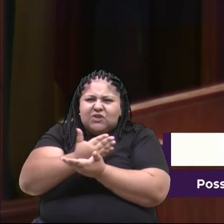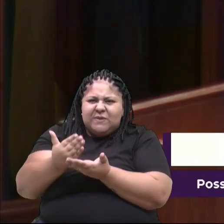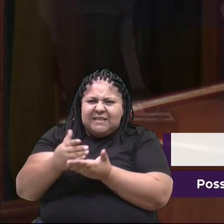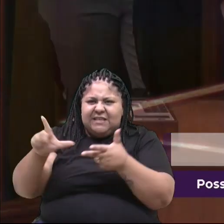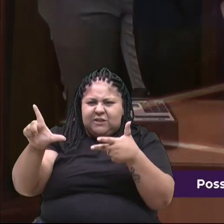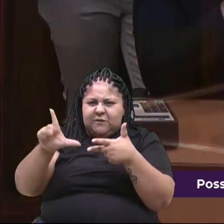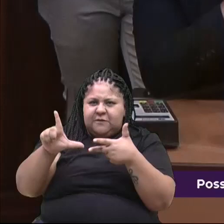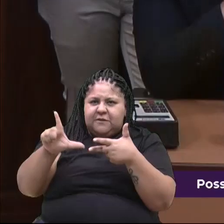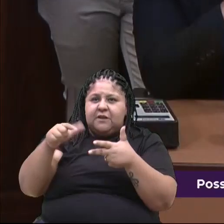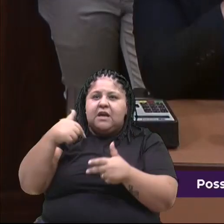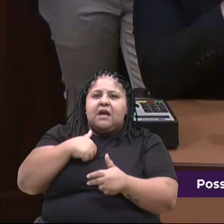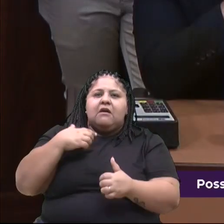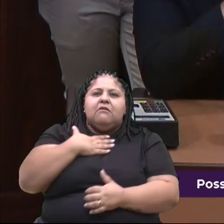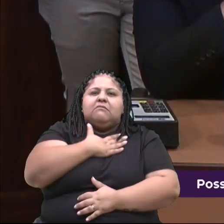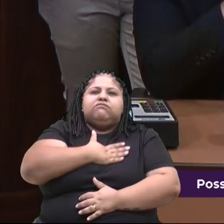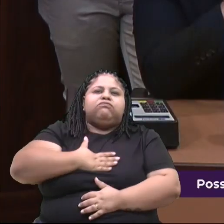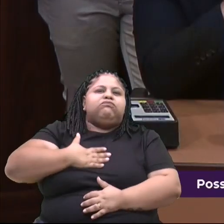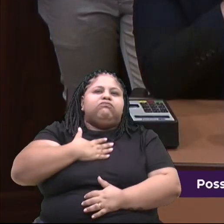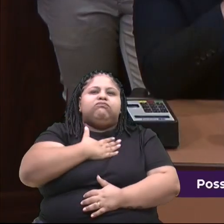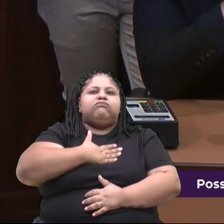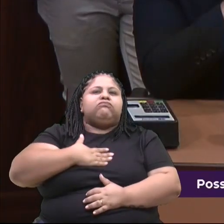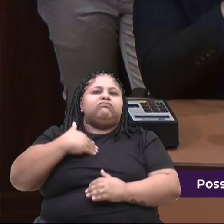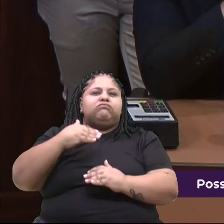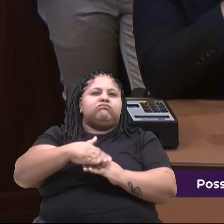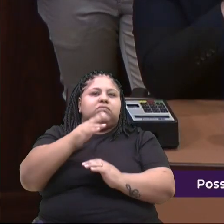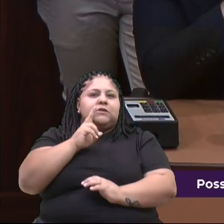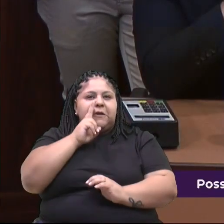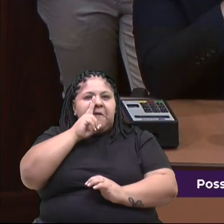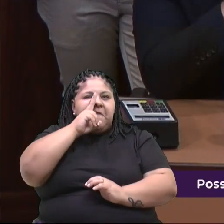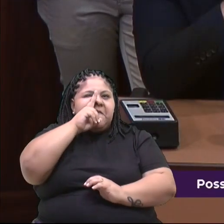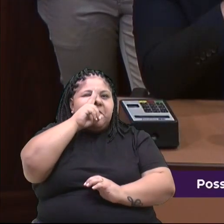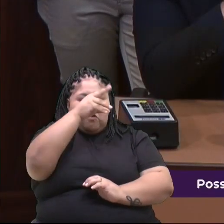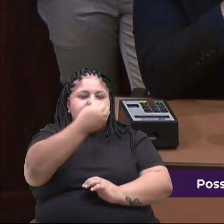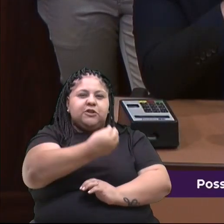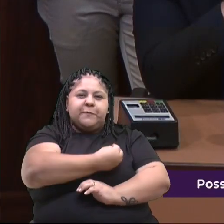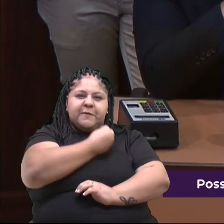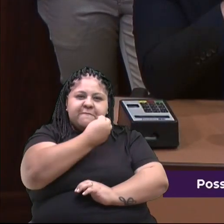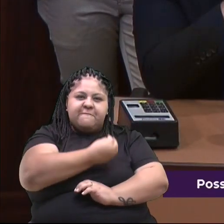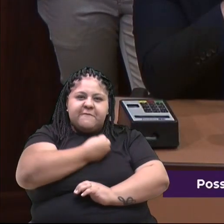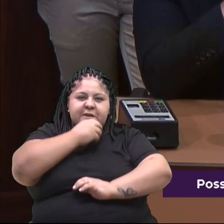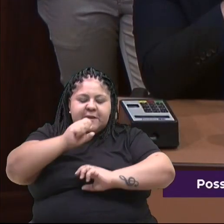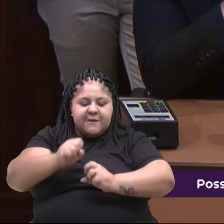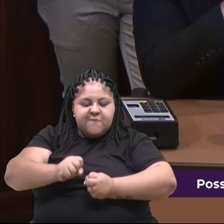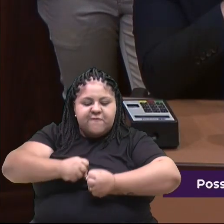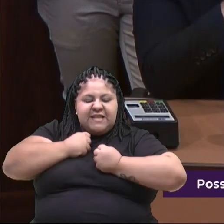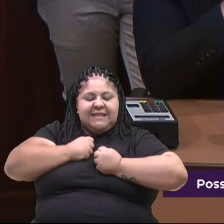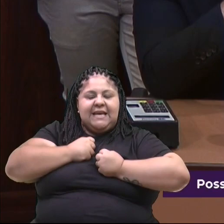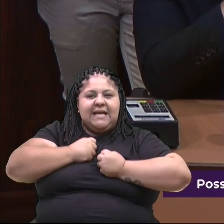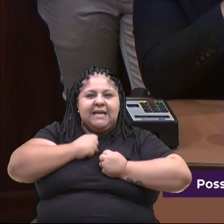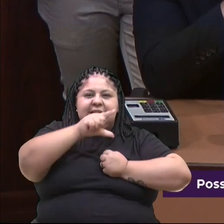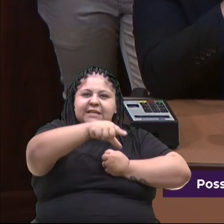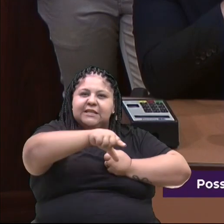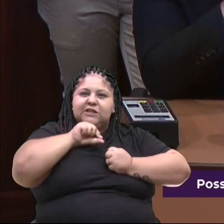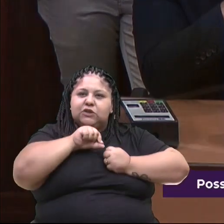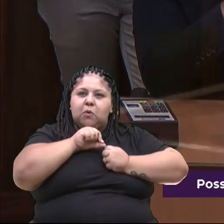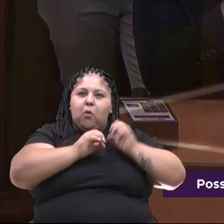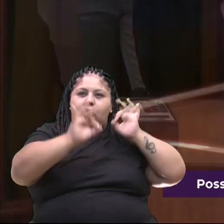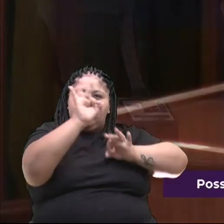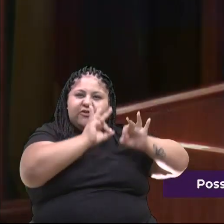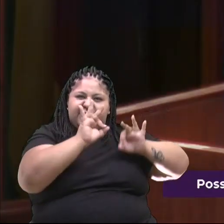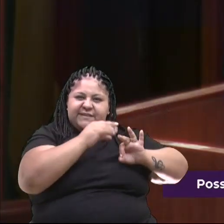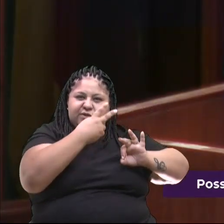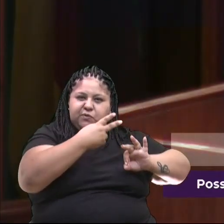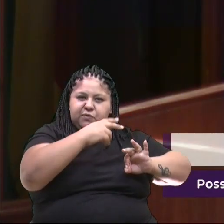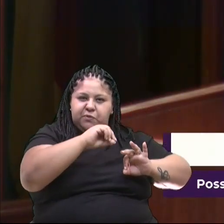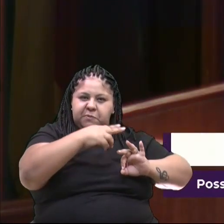legislatura, eu me sinto ainda mais forte para encarar e para enfrentar as decisões e o andamento de